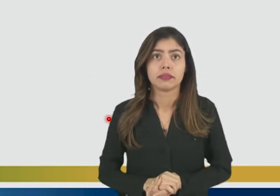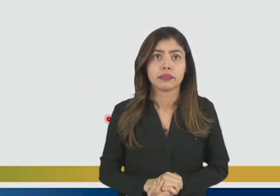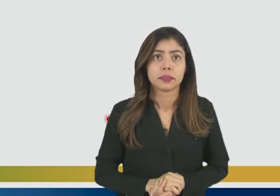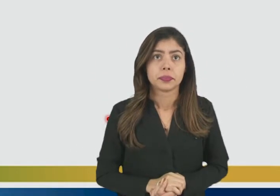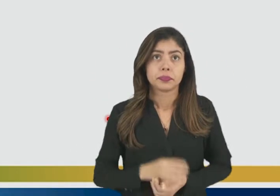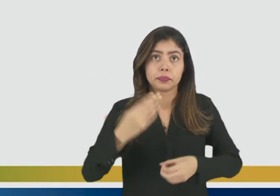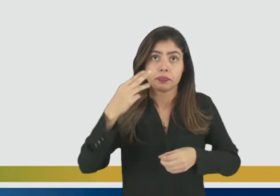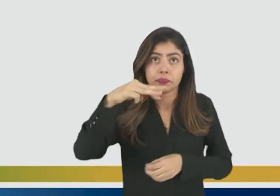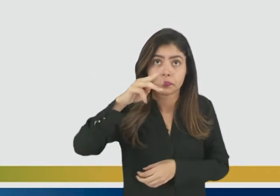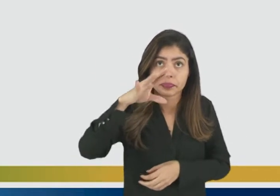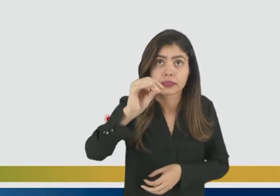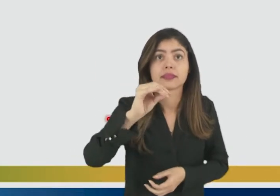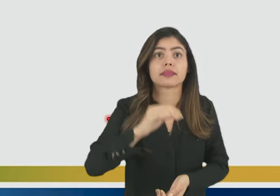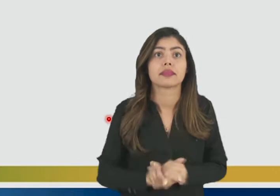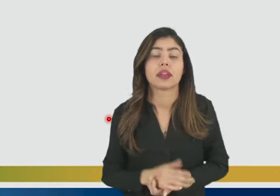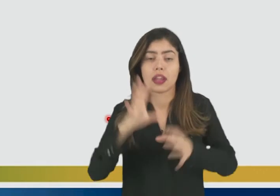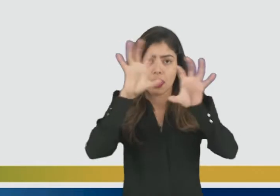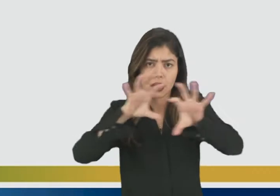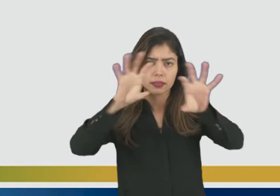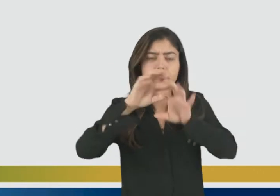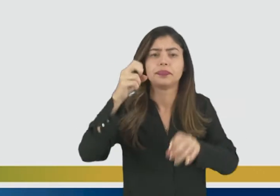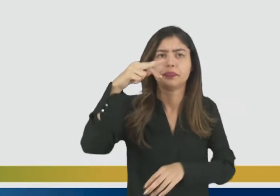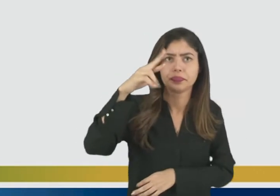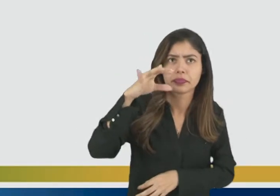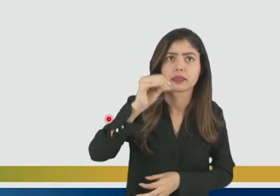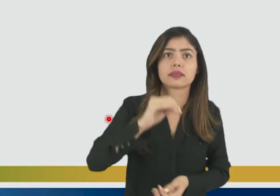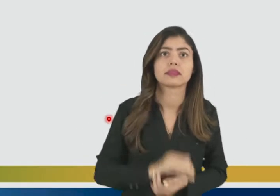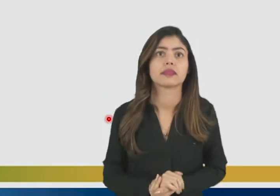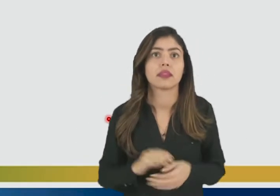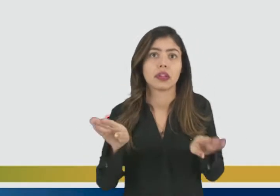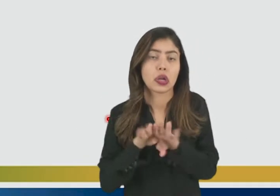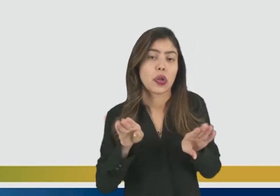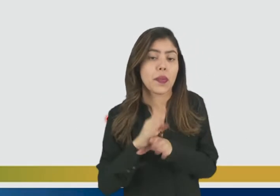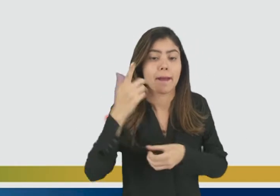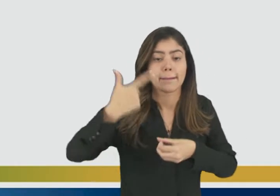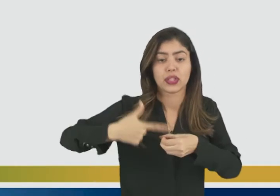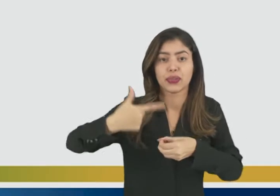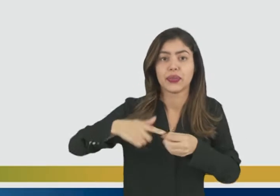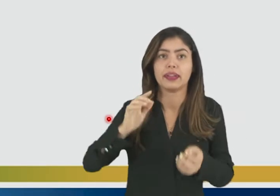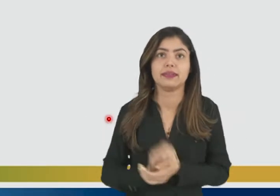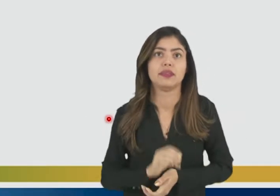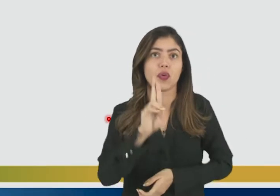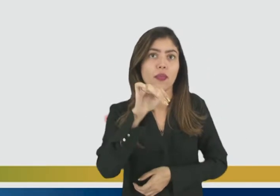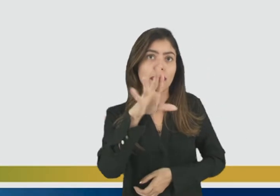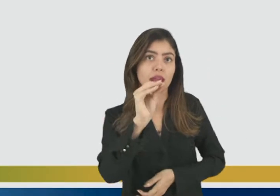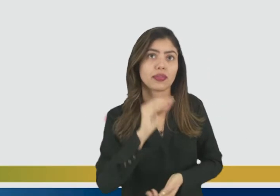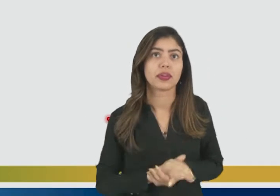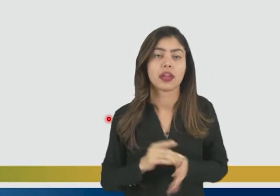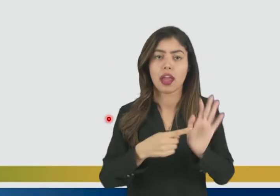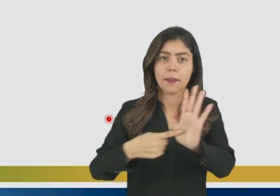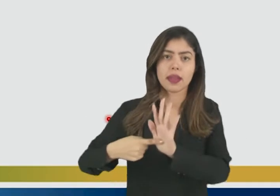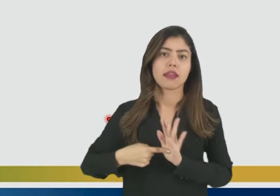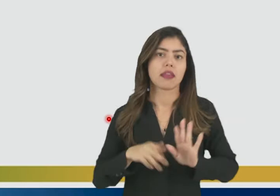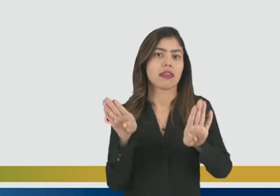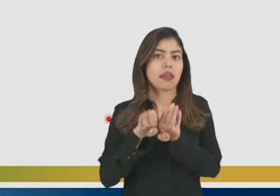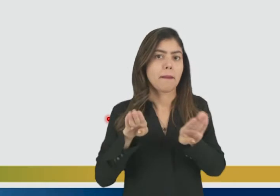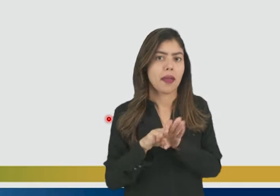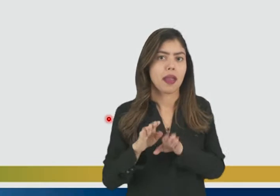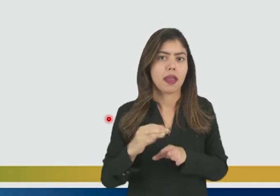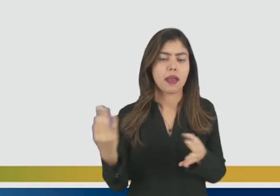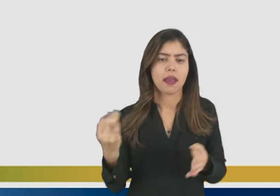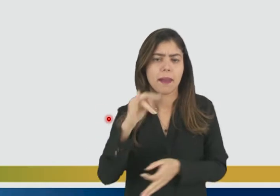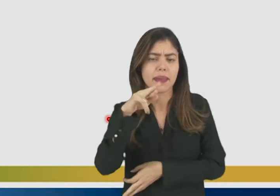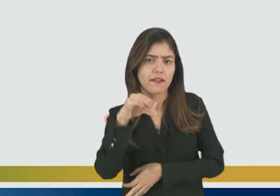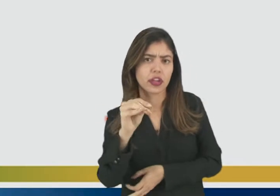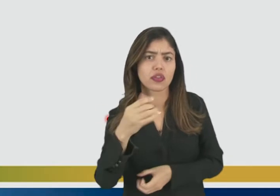o metano representativo do gás natural, do gás com efeito de petróleo, ou seja, o butano representante do gás com efeito de